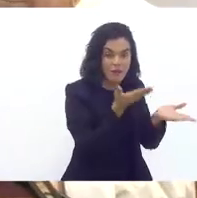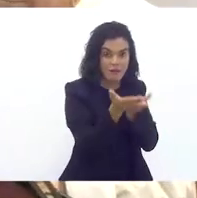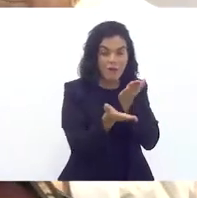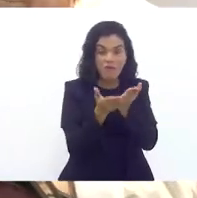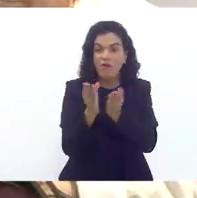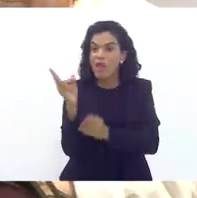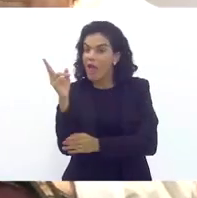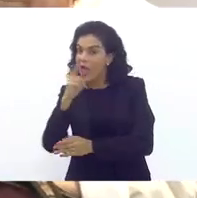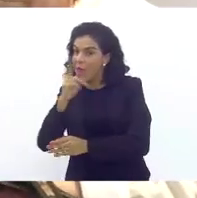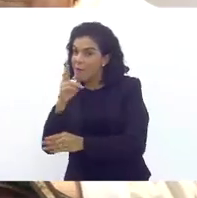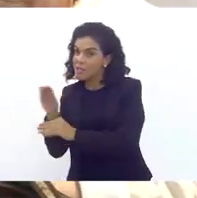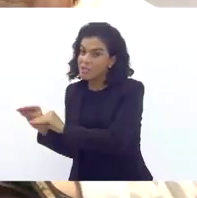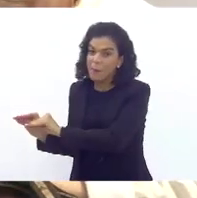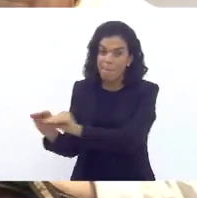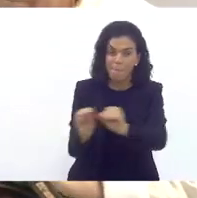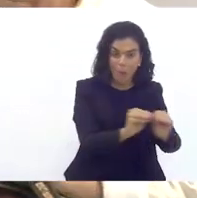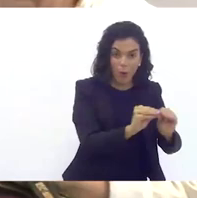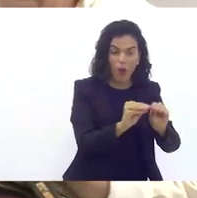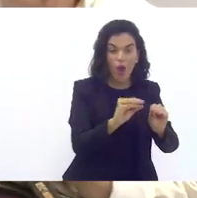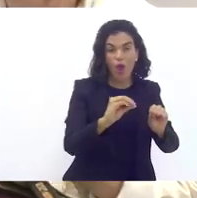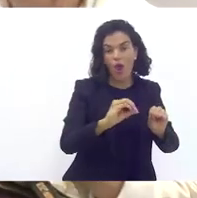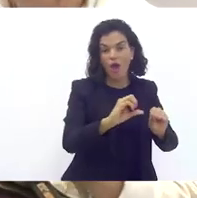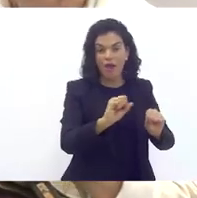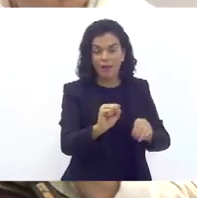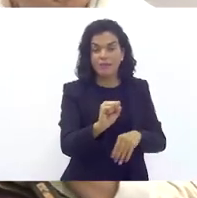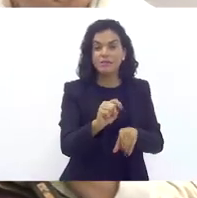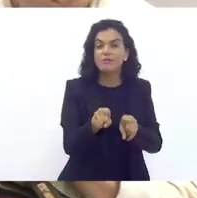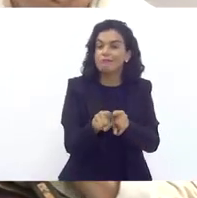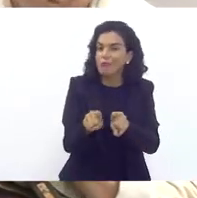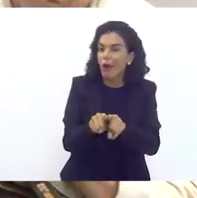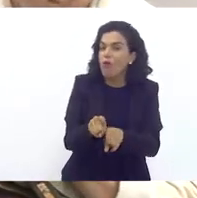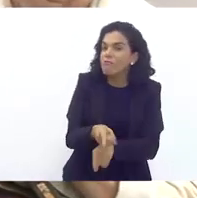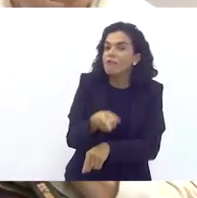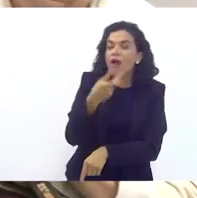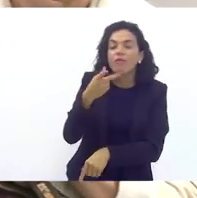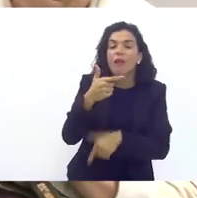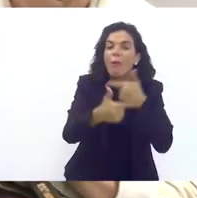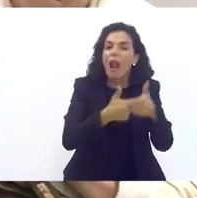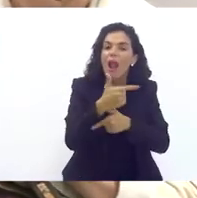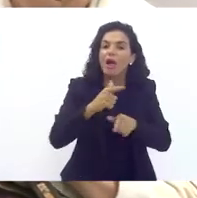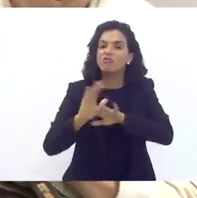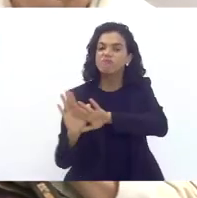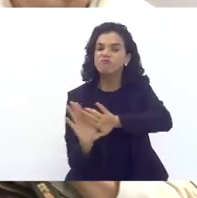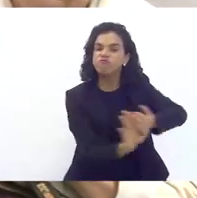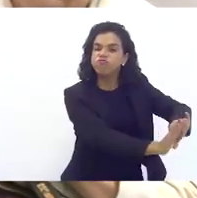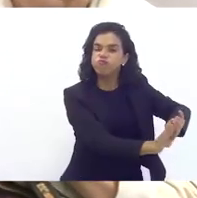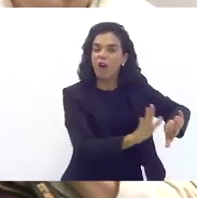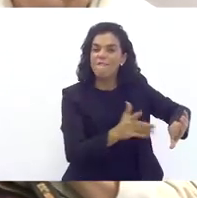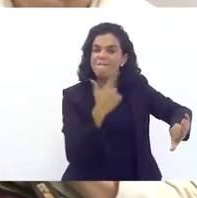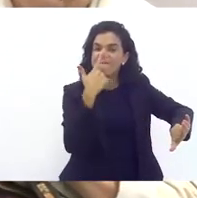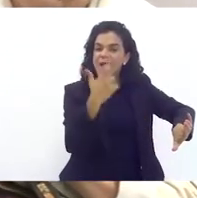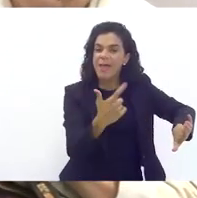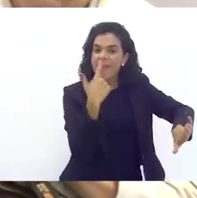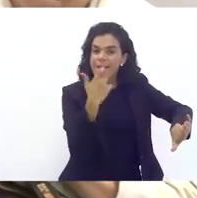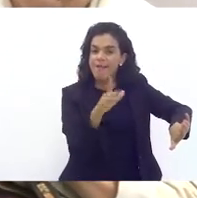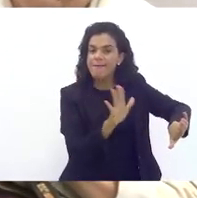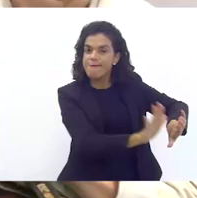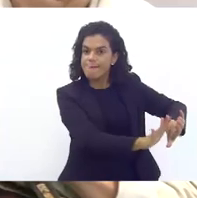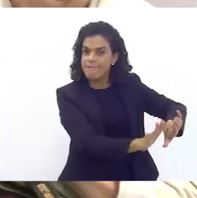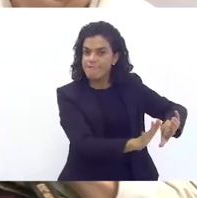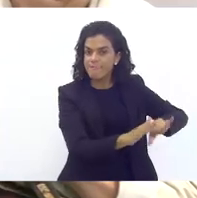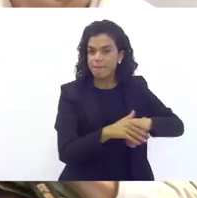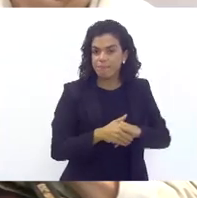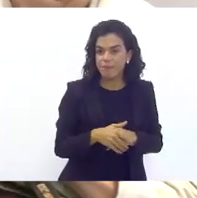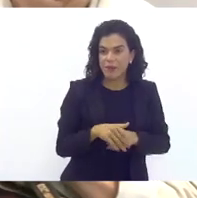para entrar ao OS, de todos os hospitais, e estamos lá no calabouço, no ambulatório, vendo a merda da Penha chegar lá